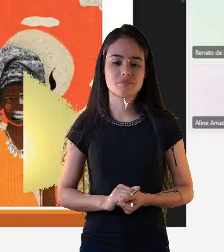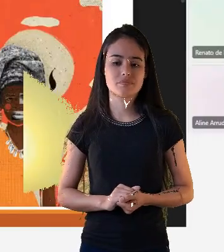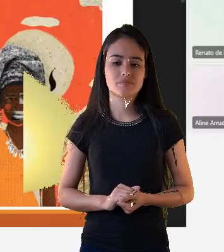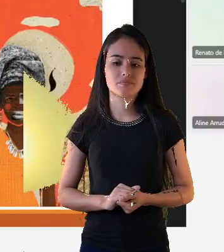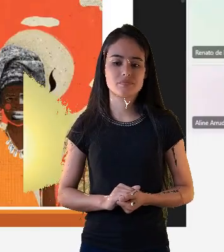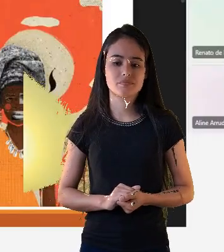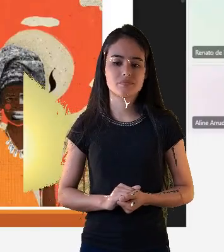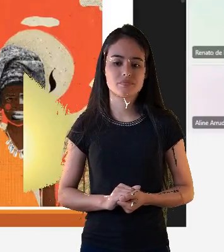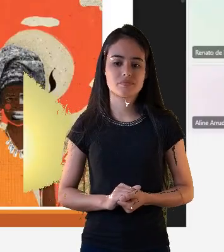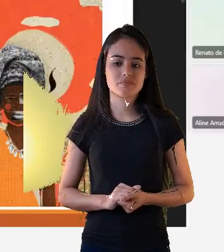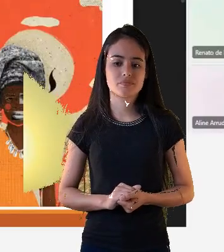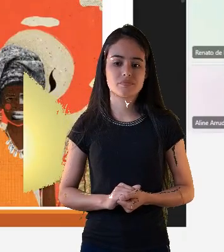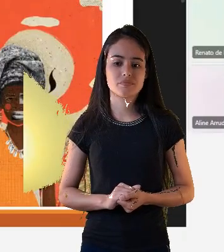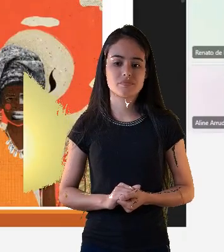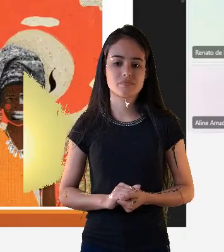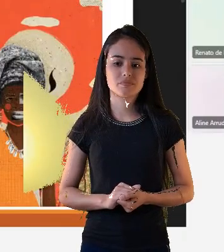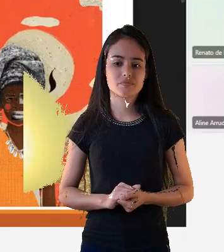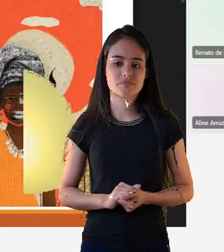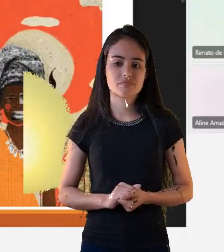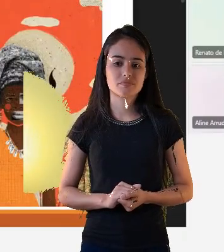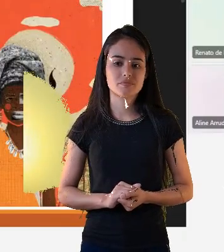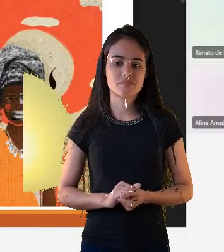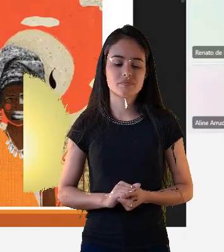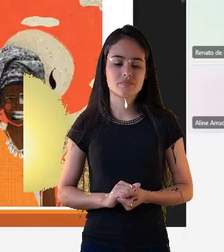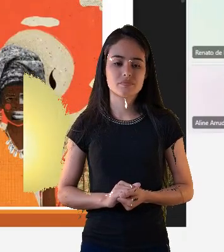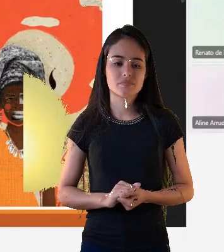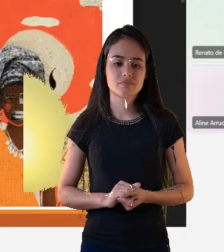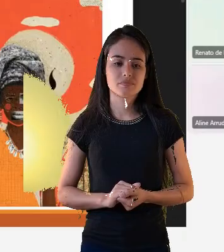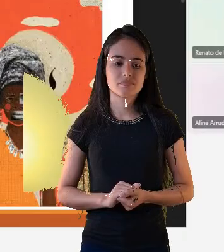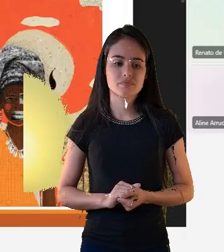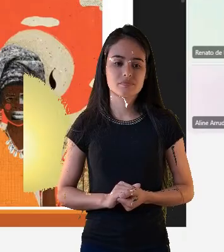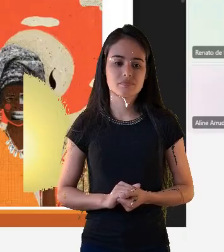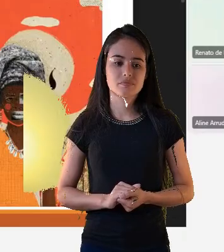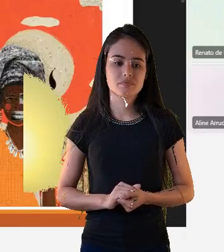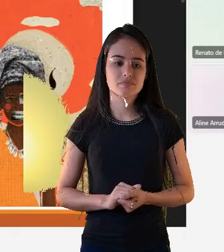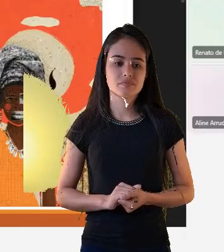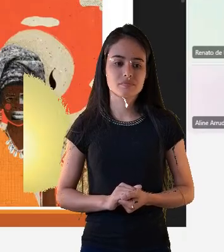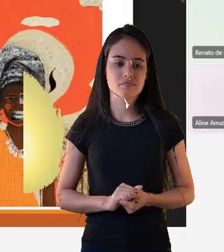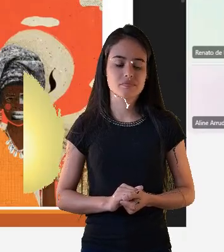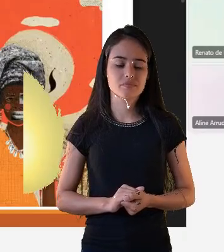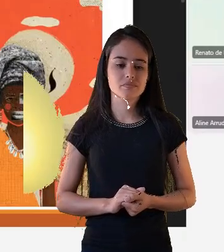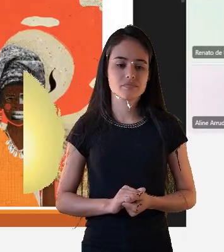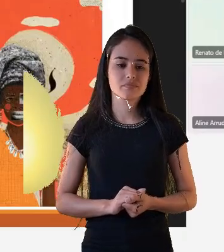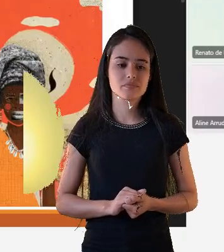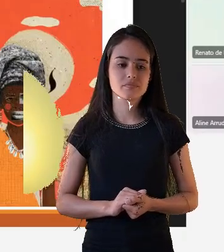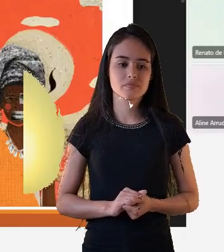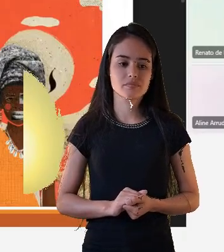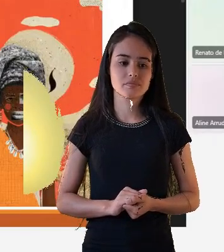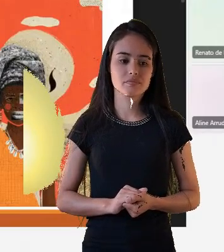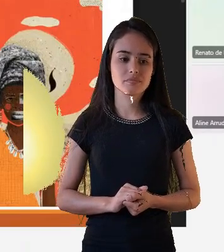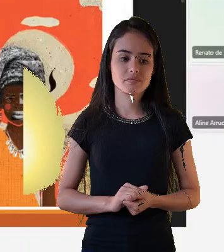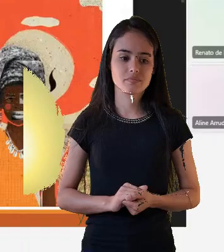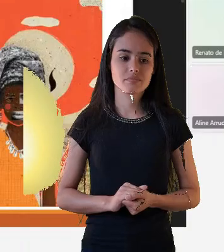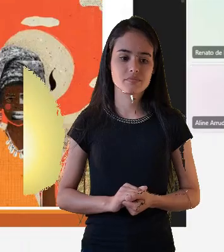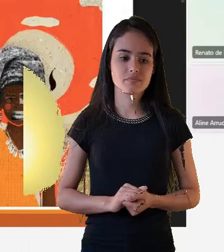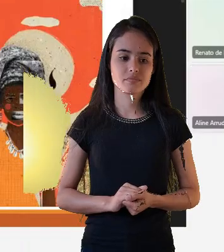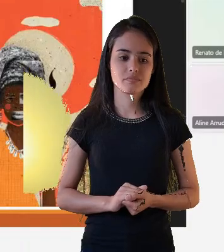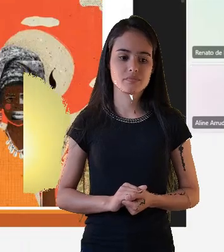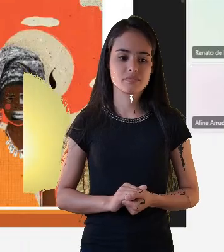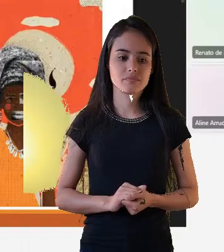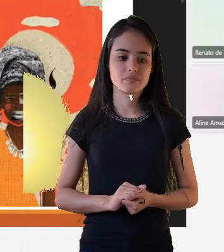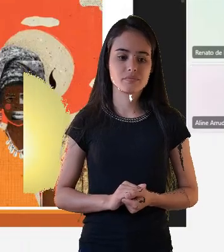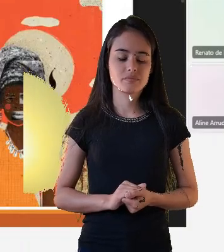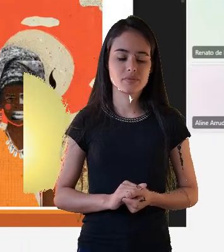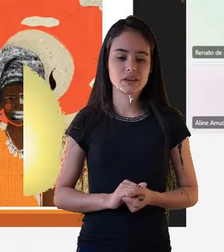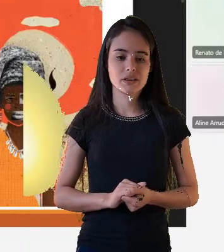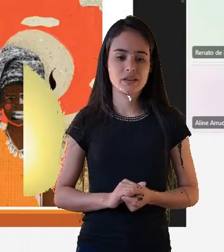foto delas, né? Existe algo que é muito violento também que o racismo faz com as